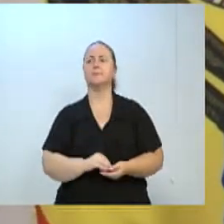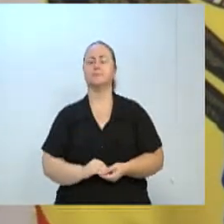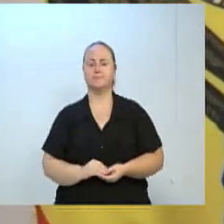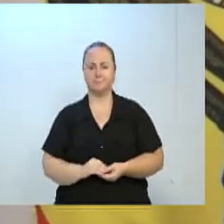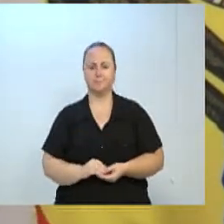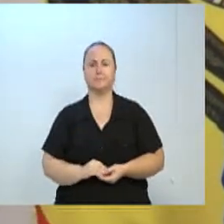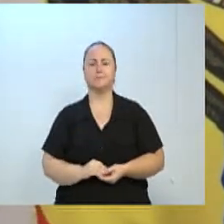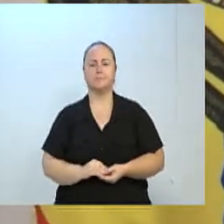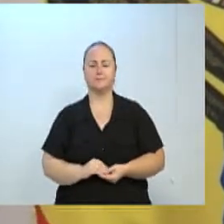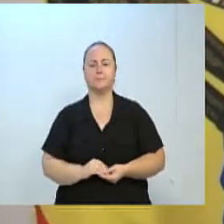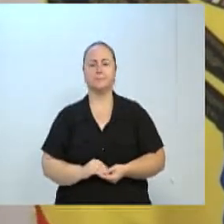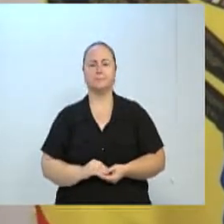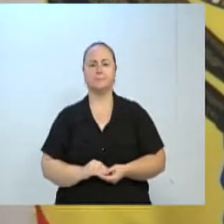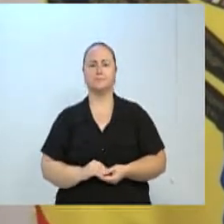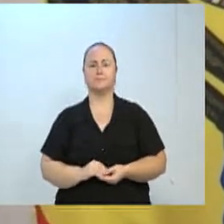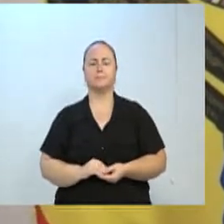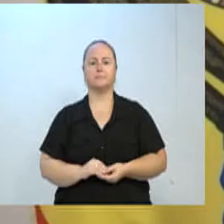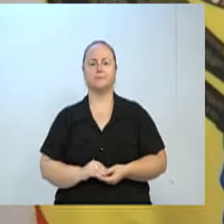Concedo.